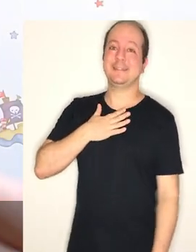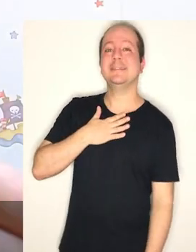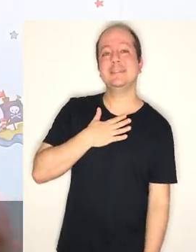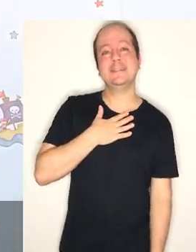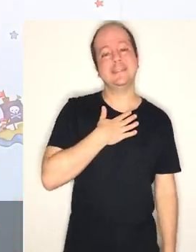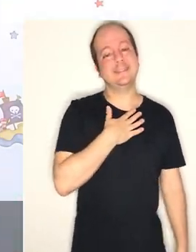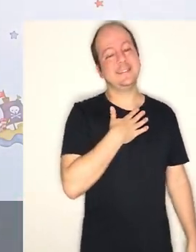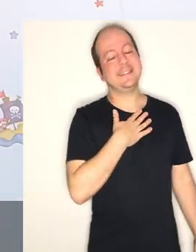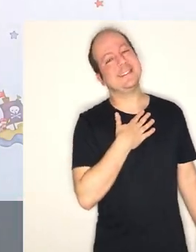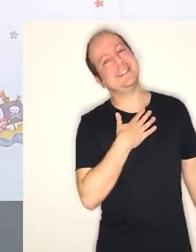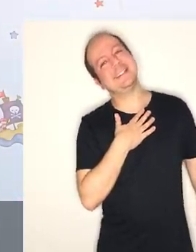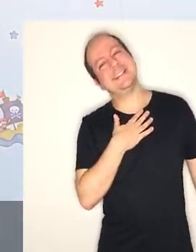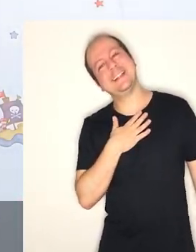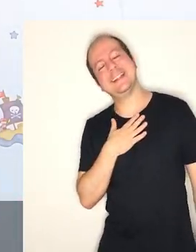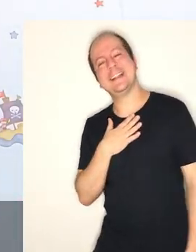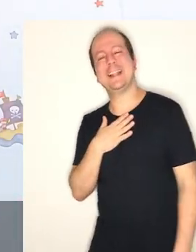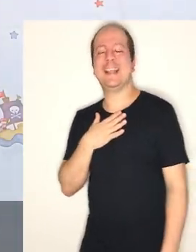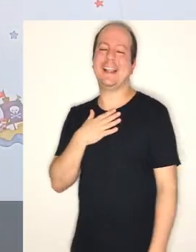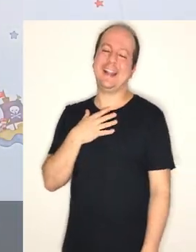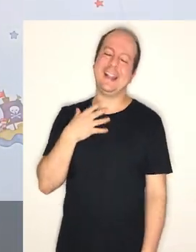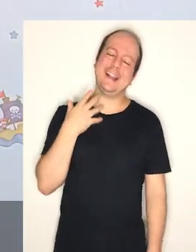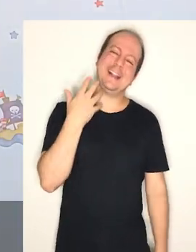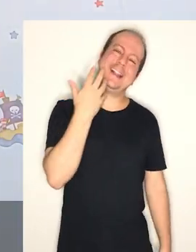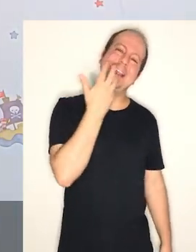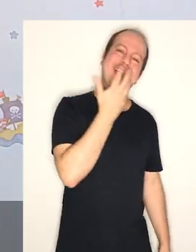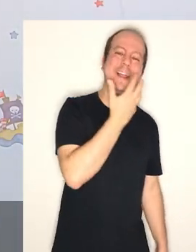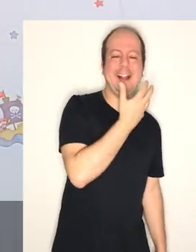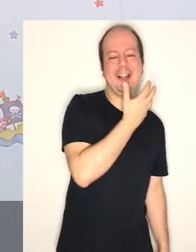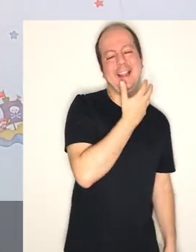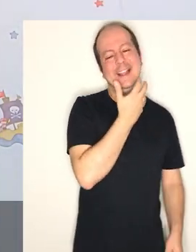bem. Lá, lá, lá, lá.